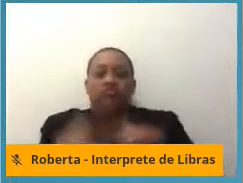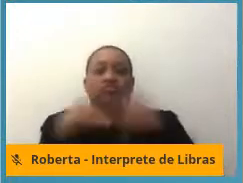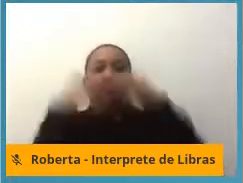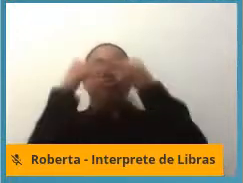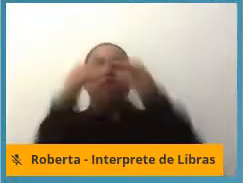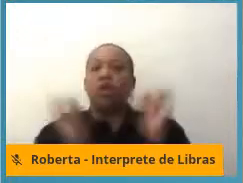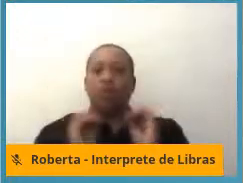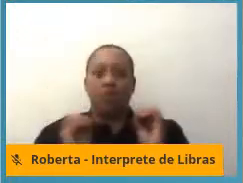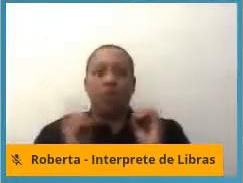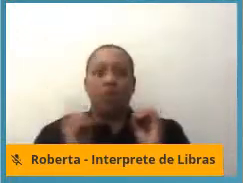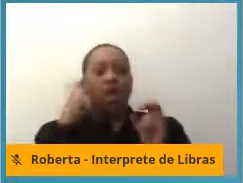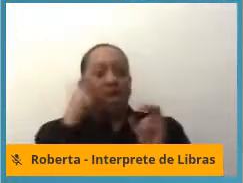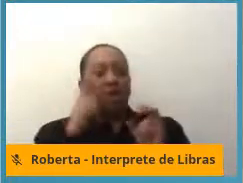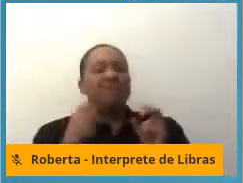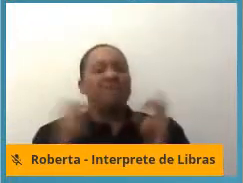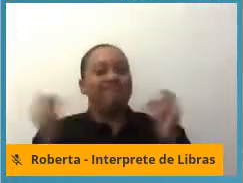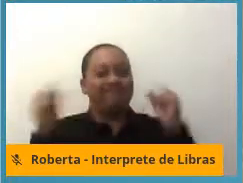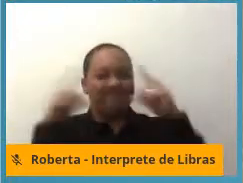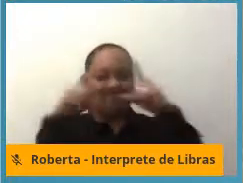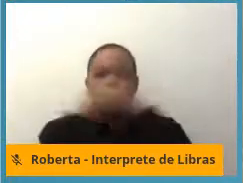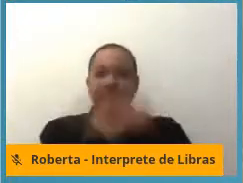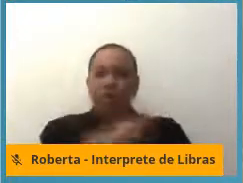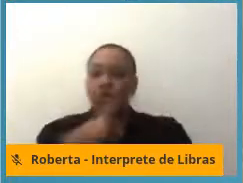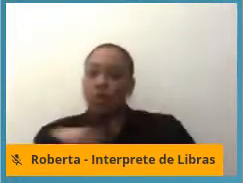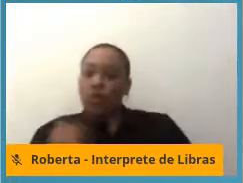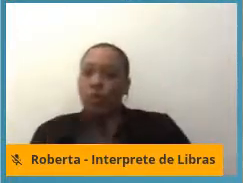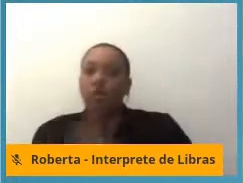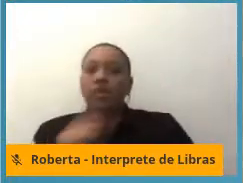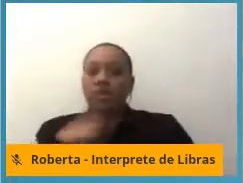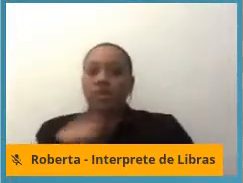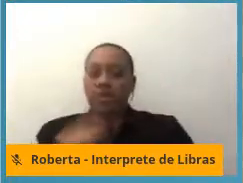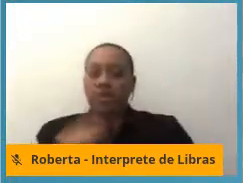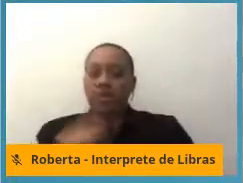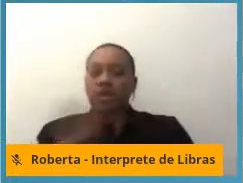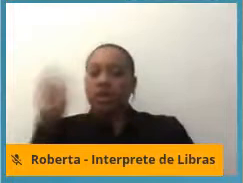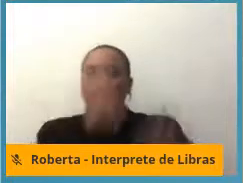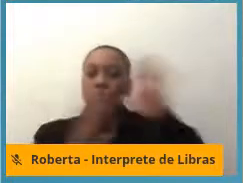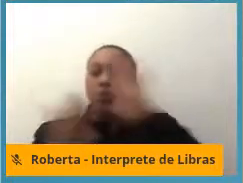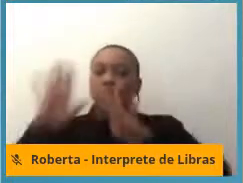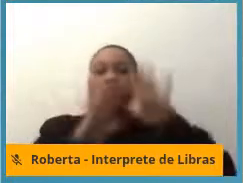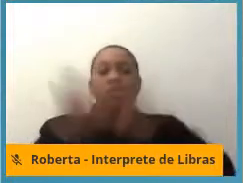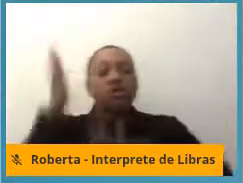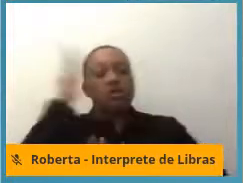delicada a situação e a gente tem que ter muita cautela nessa interpretação.